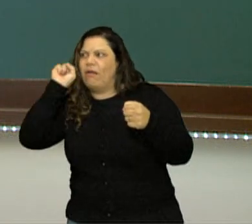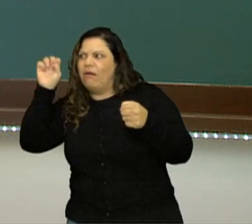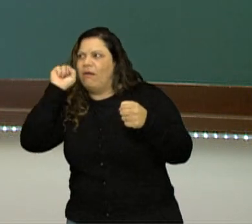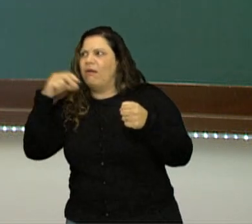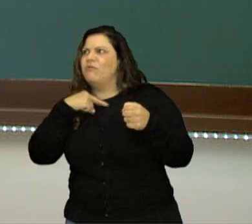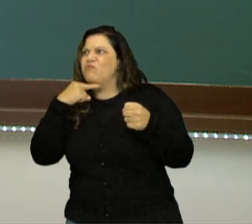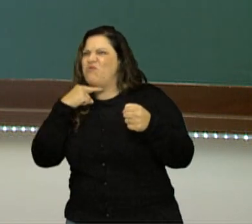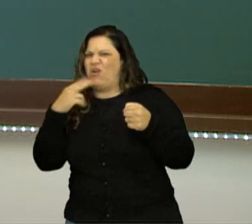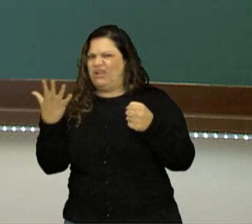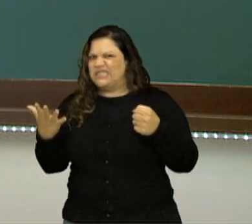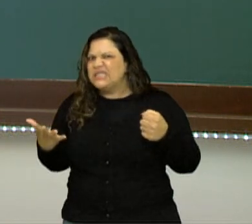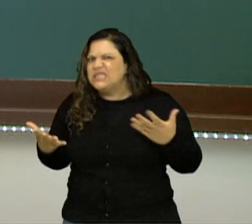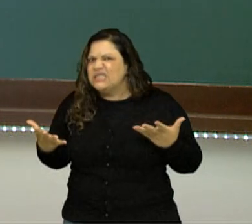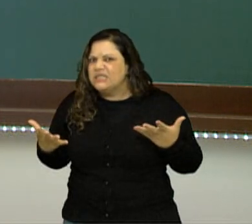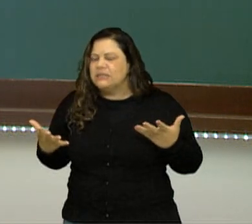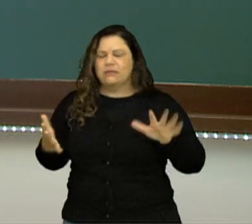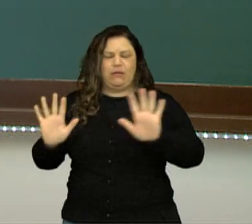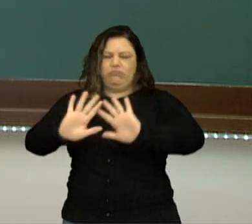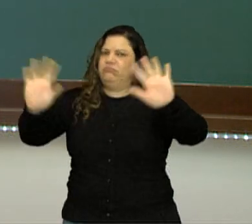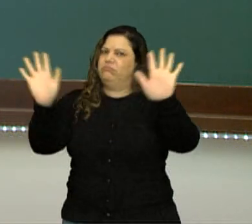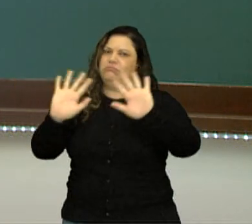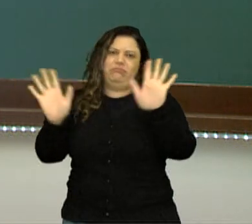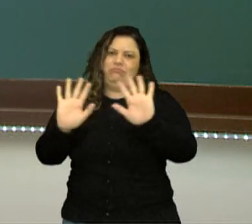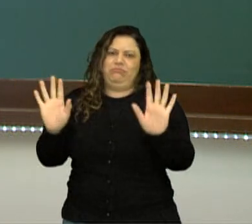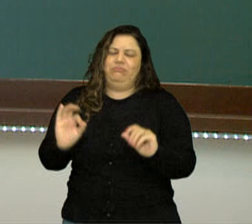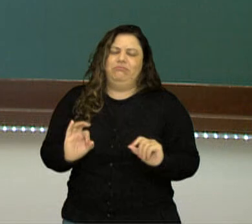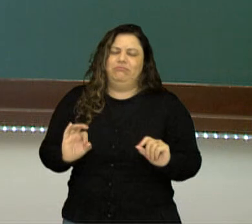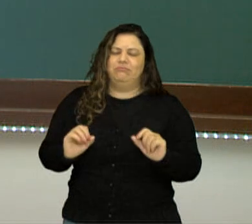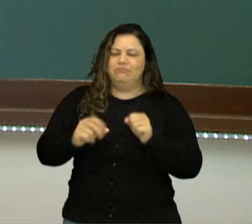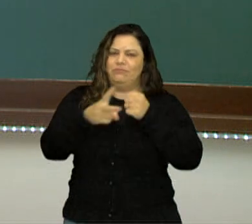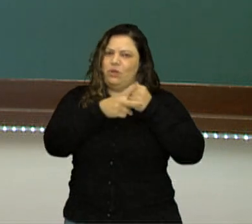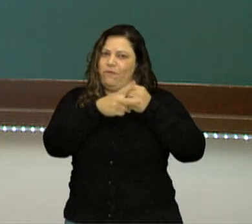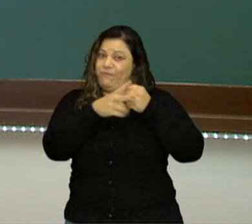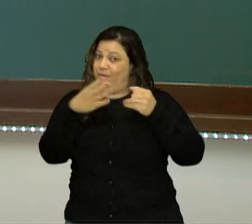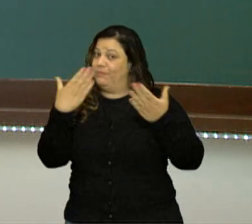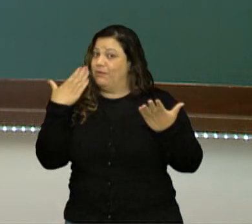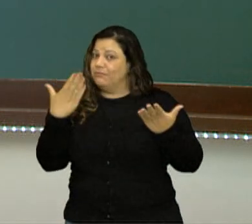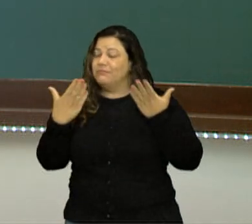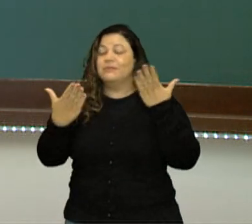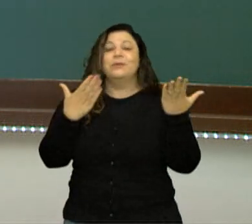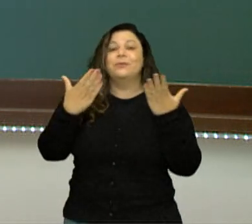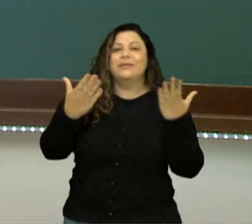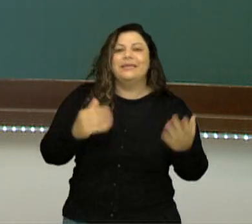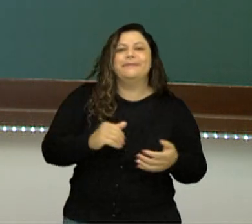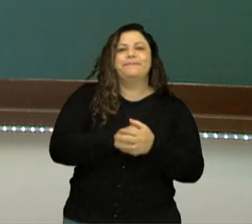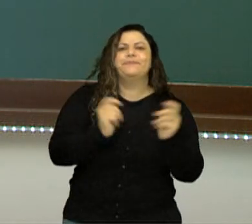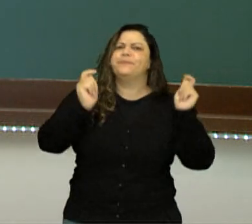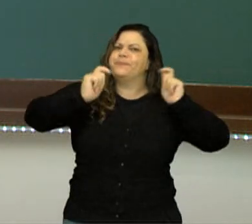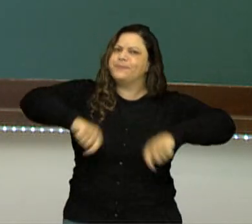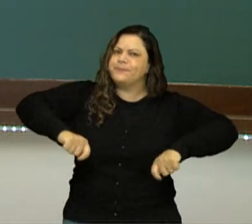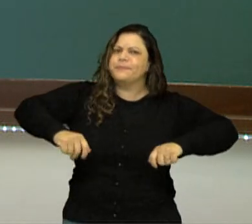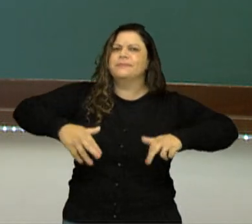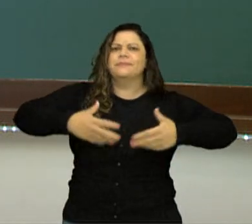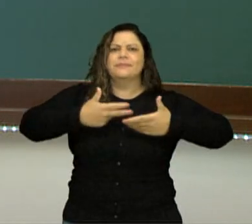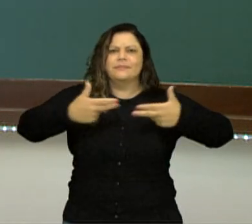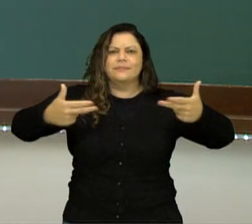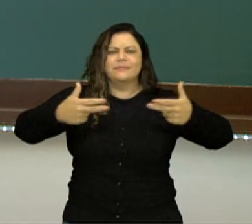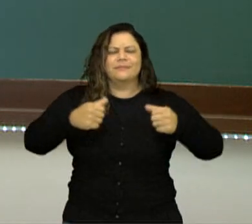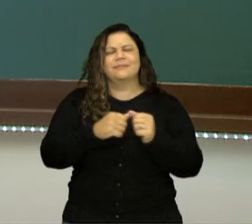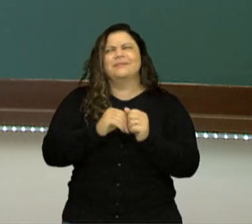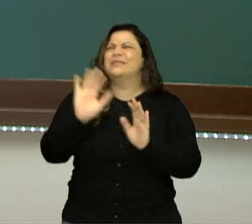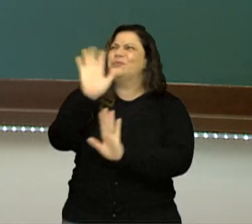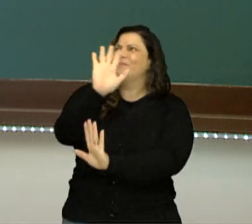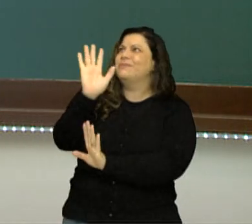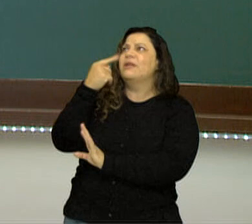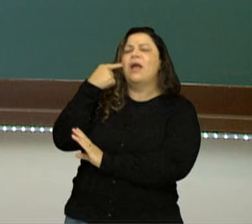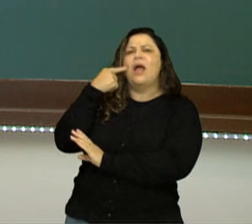ali, olha, não é isso não, hein? Veja, voz verbal é a capacidade, né? Não é capacidade,